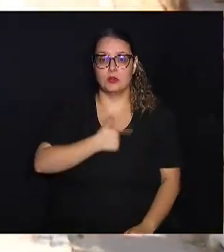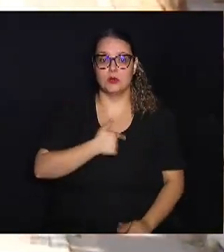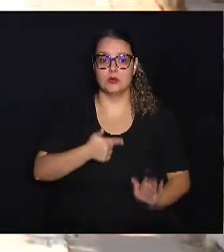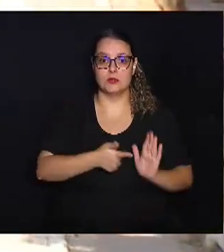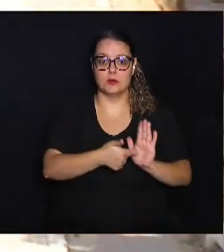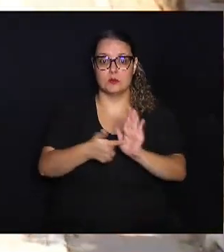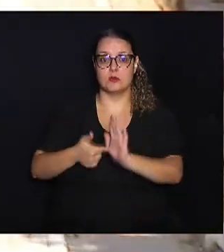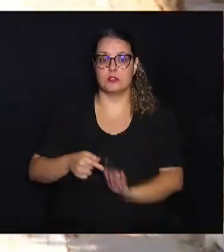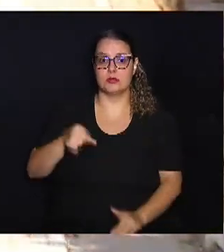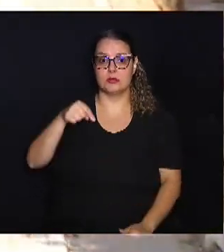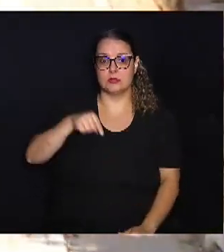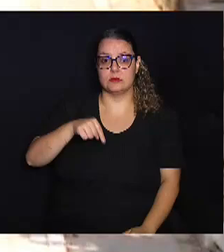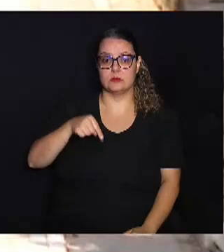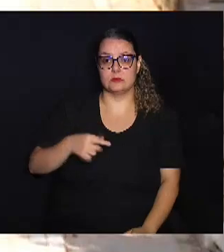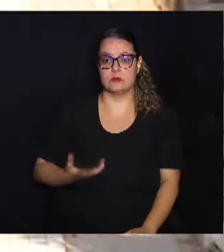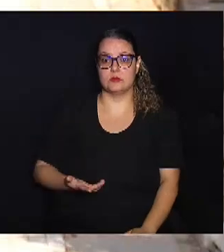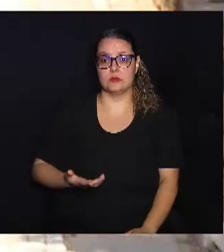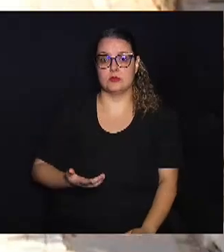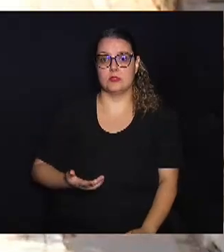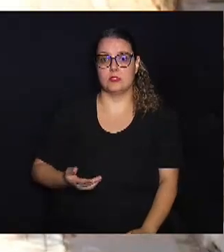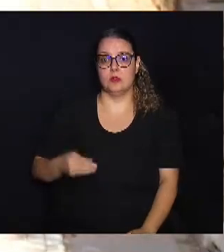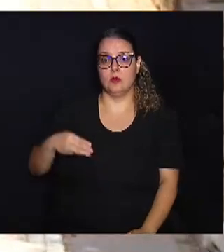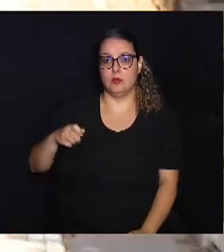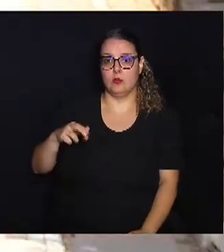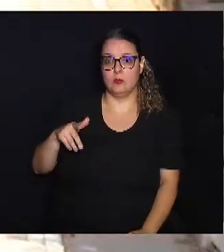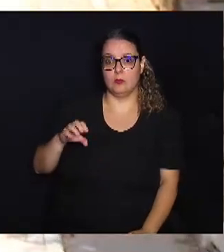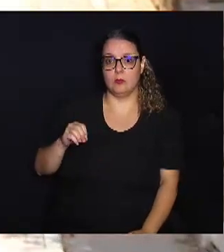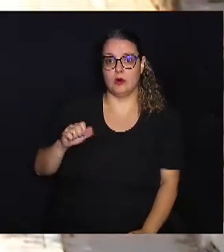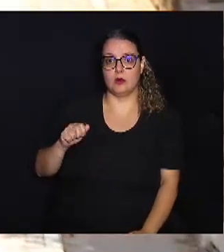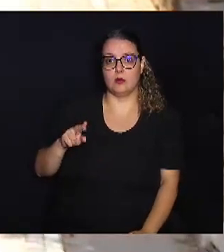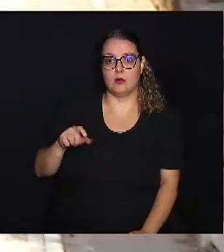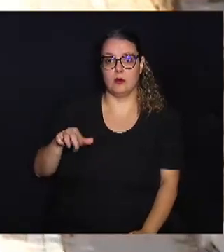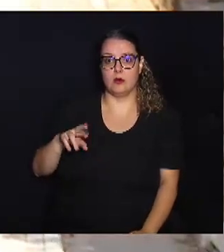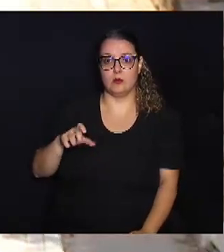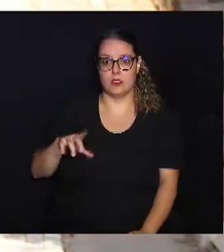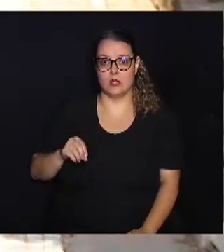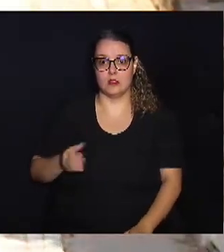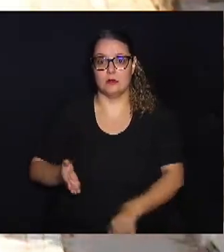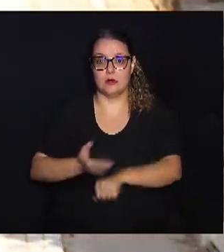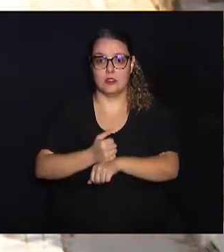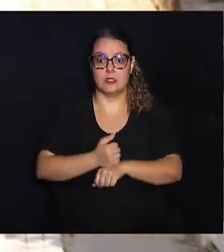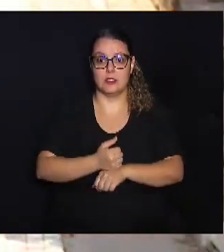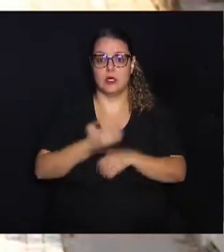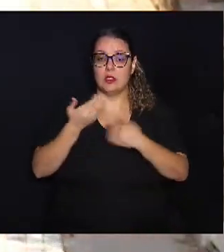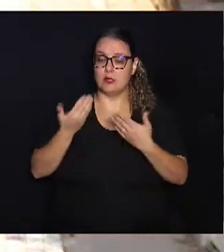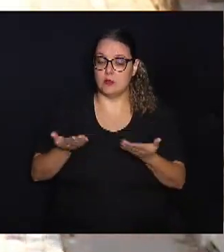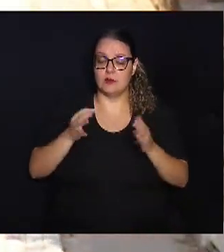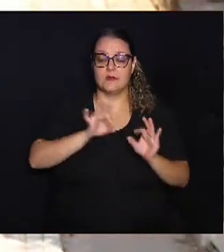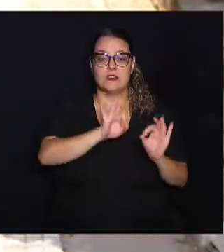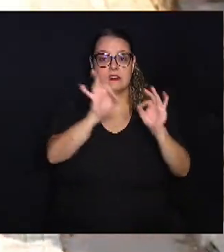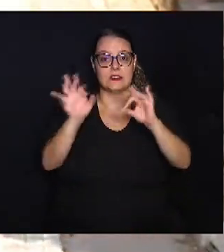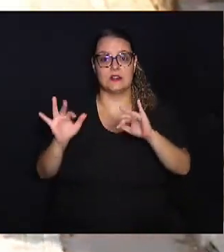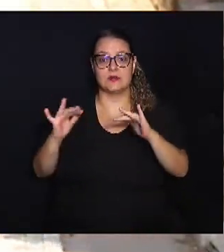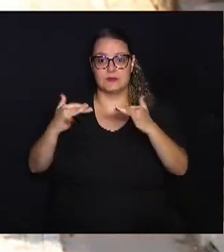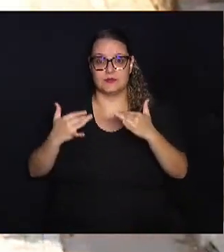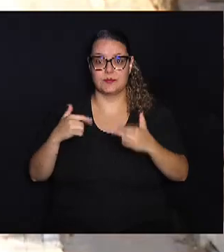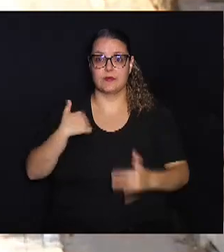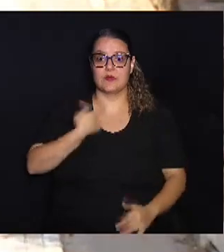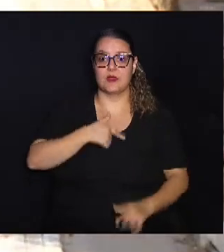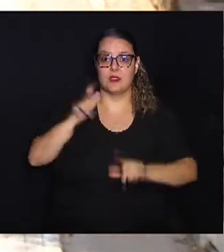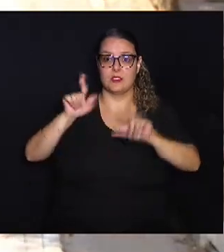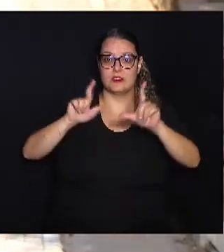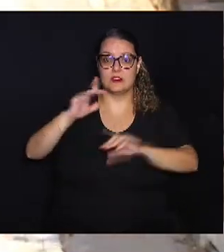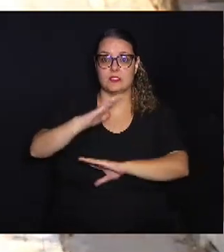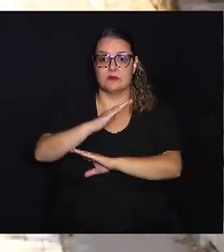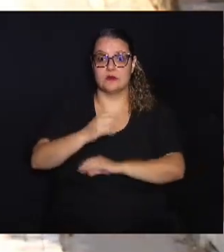mostramos aqui, o Marco Aurélio esteve mais cedo e trouxe para você que está aí assistindo a nossa TV